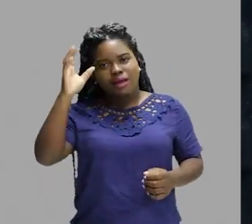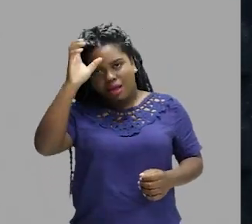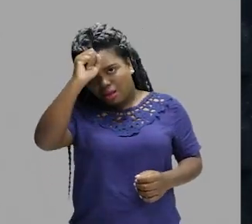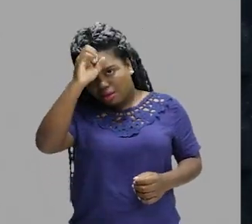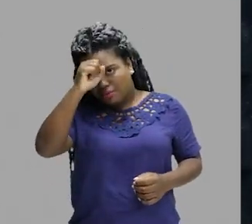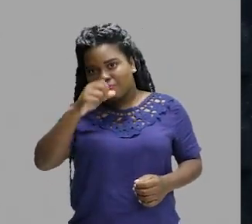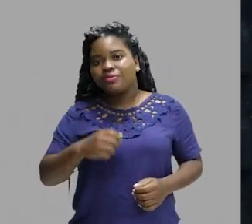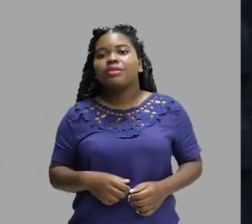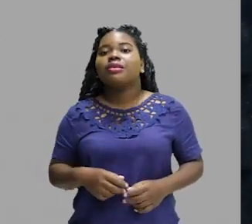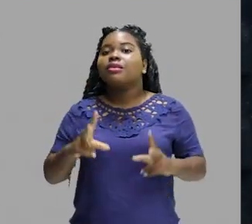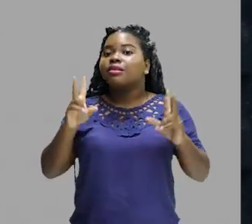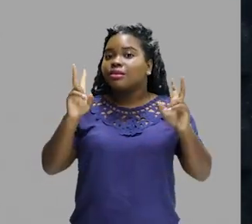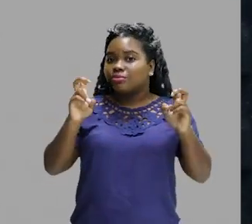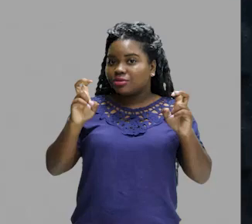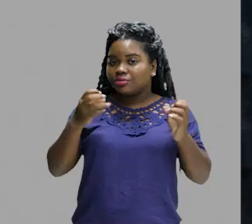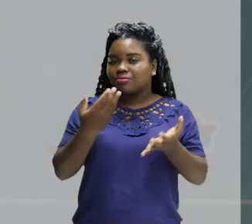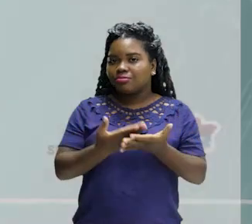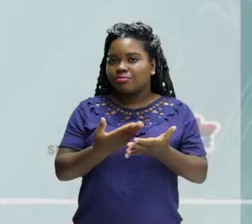é o tema da aula de hoje?